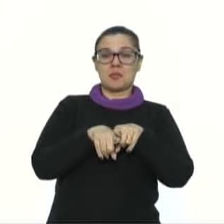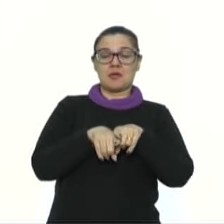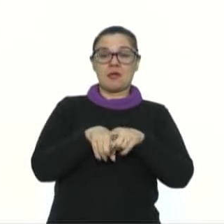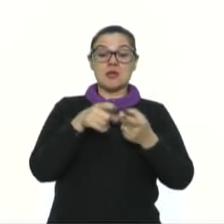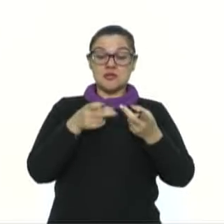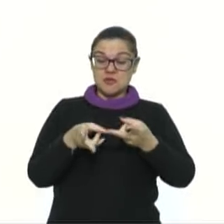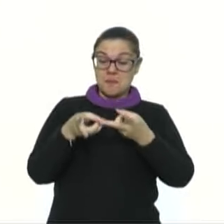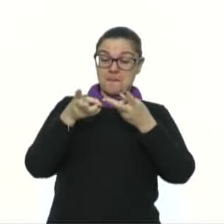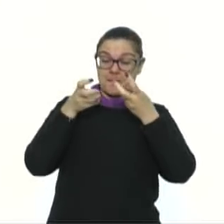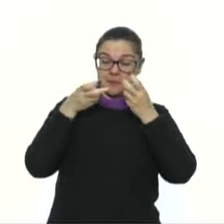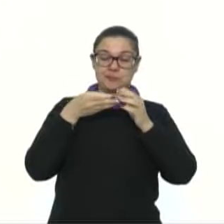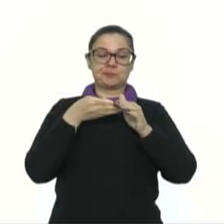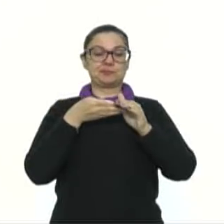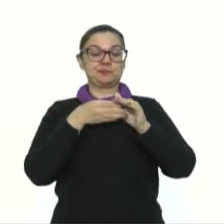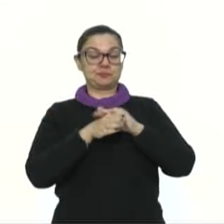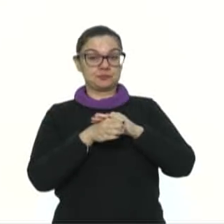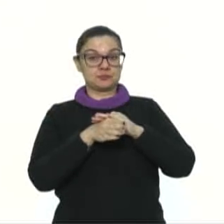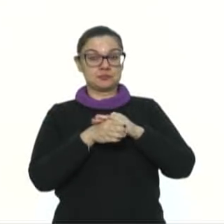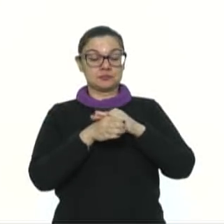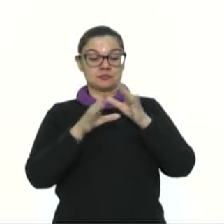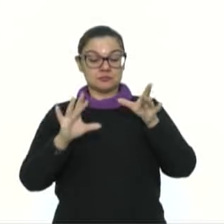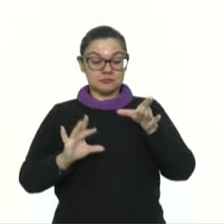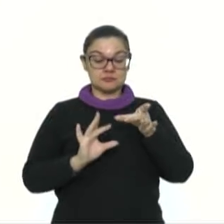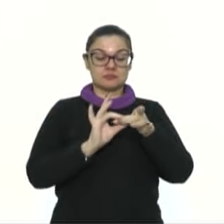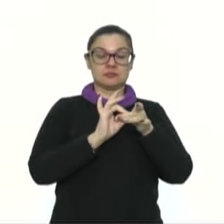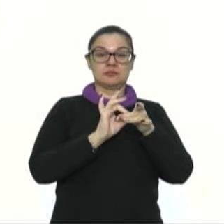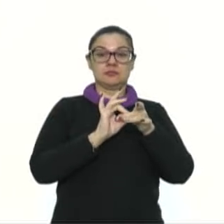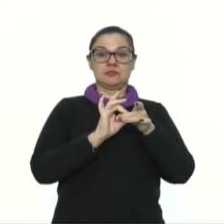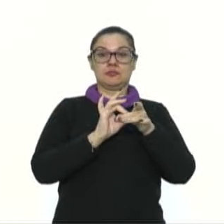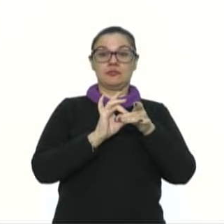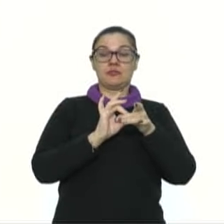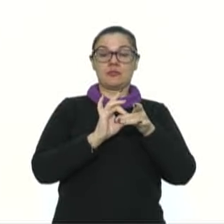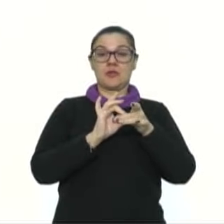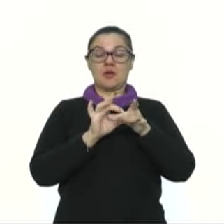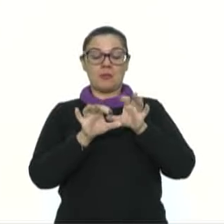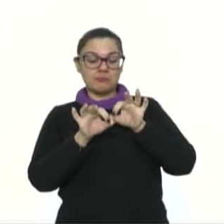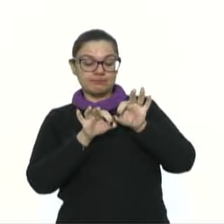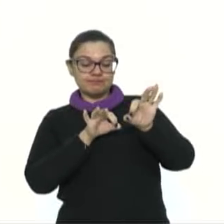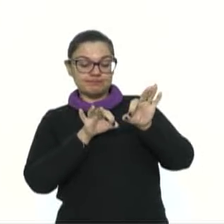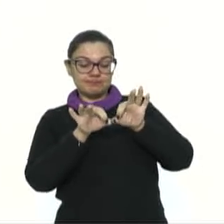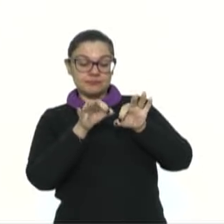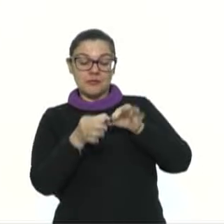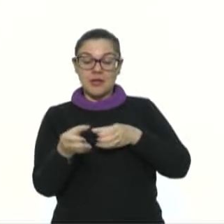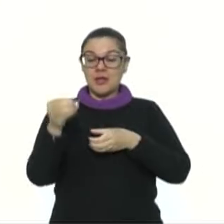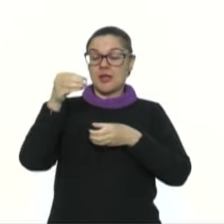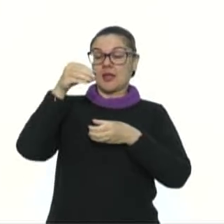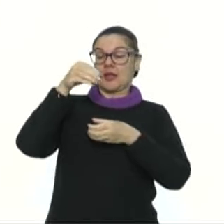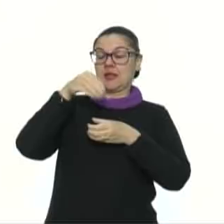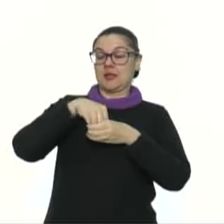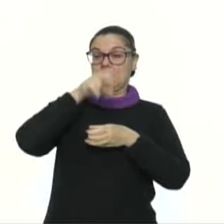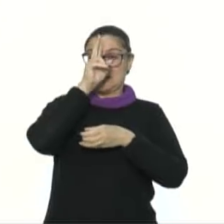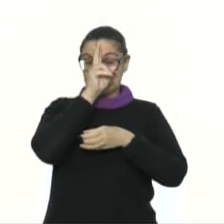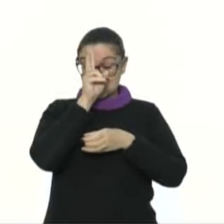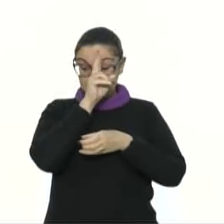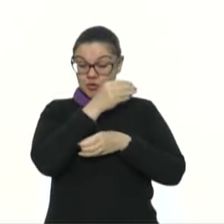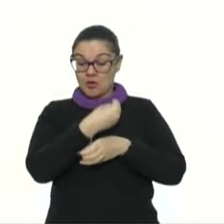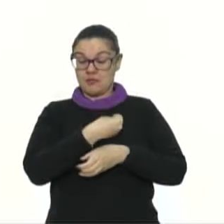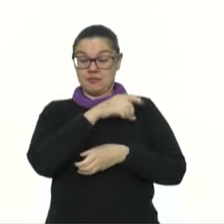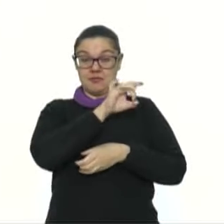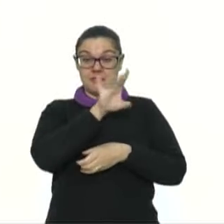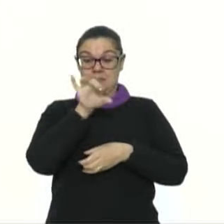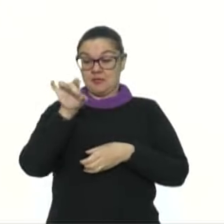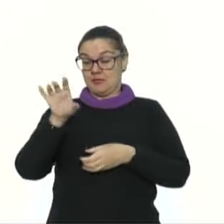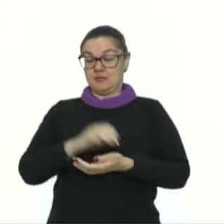determinados comportamentos precisa compreender seu funcionamento dentro do histórico de vida de cada